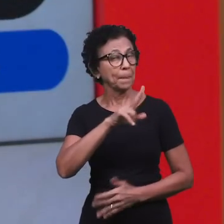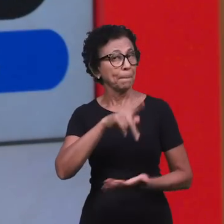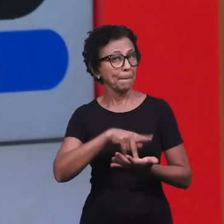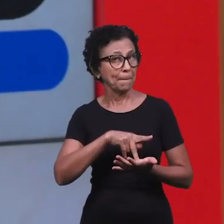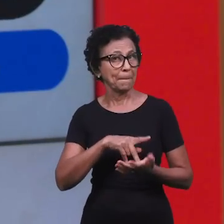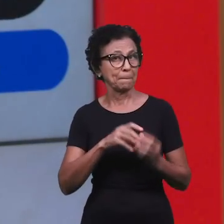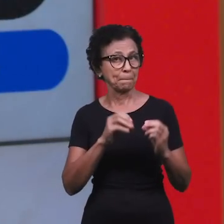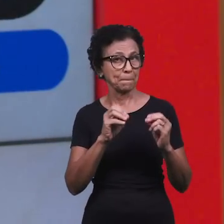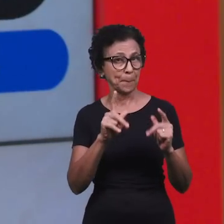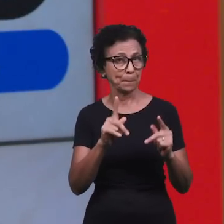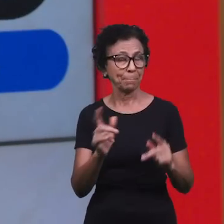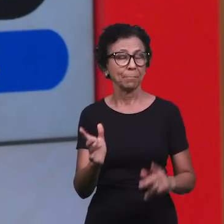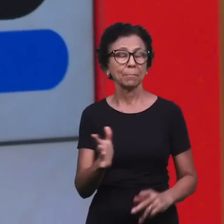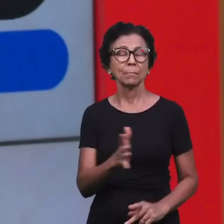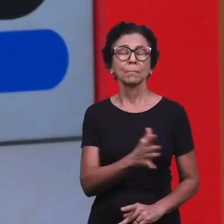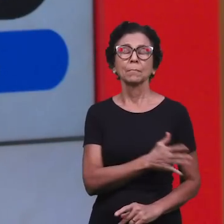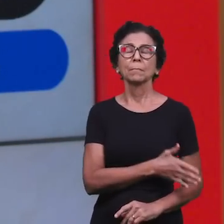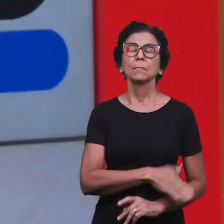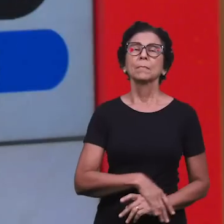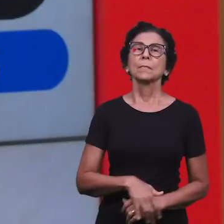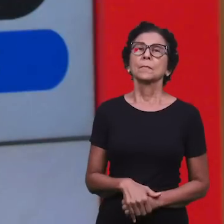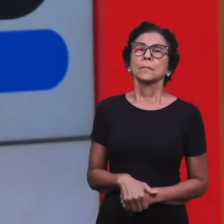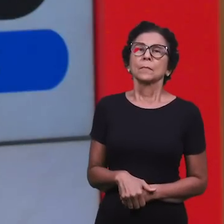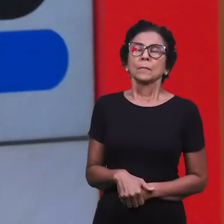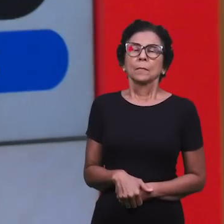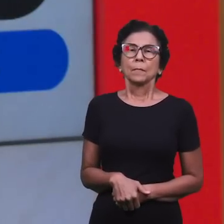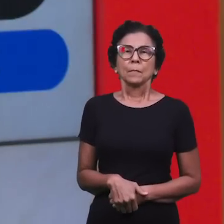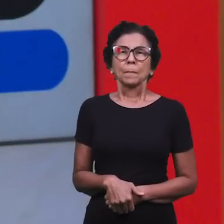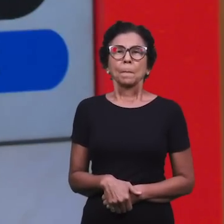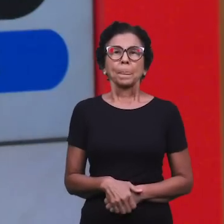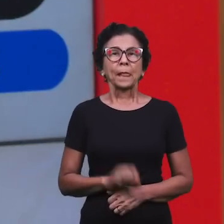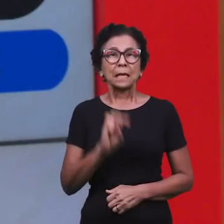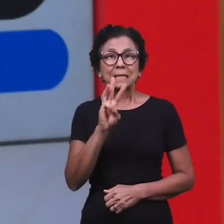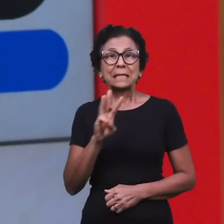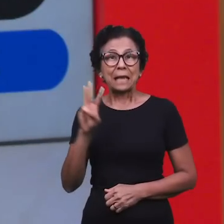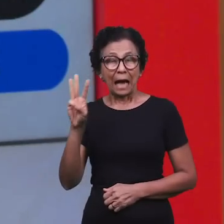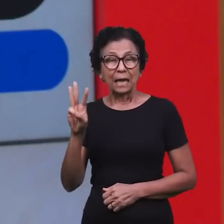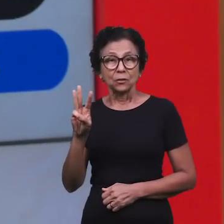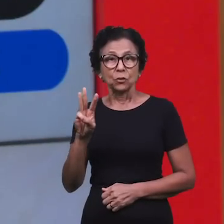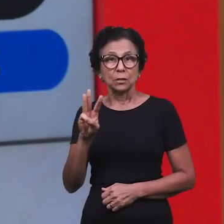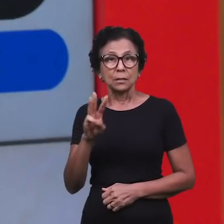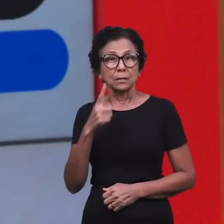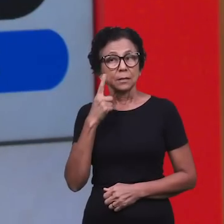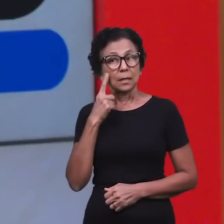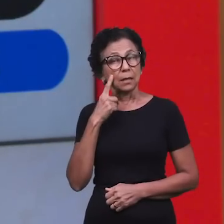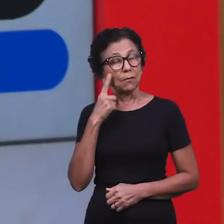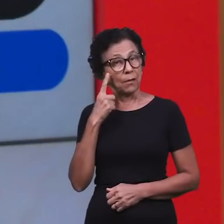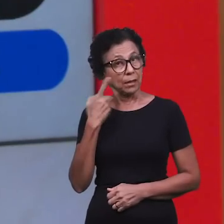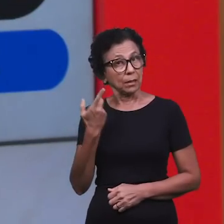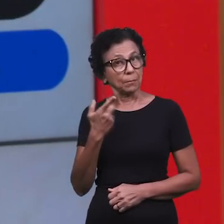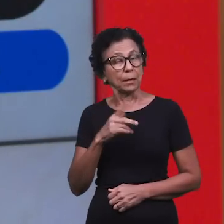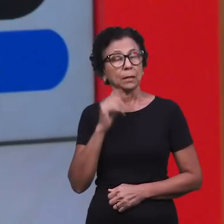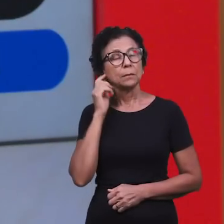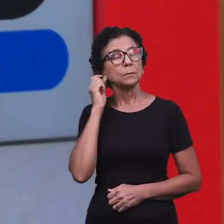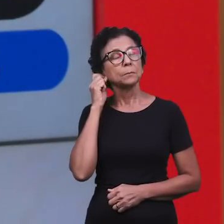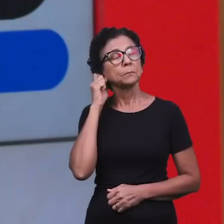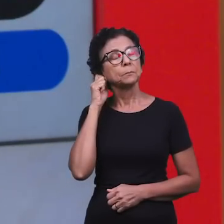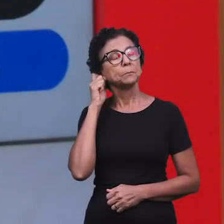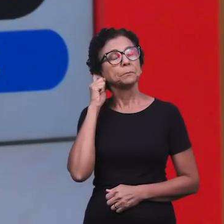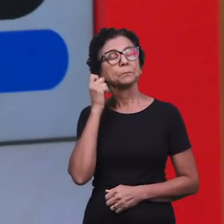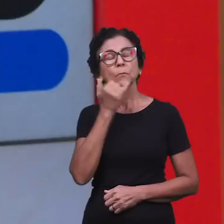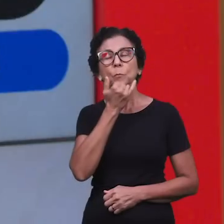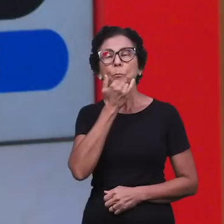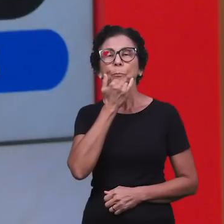só, materiais de fontes confiáveis, tá? Atualizados e tem assim reconhecimento no